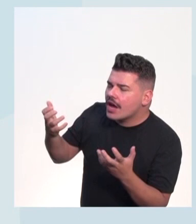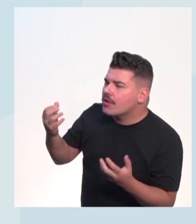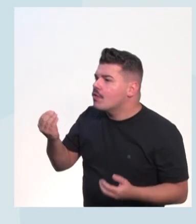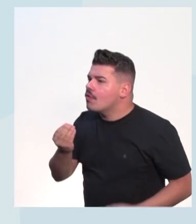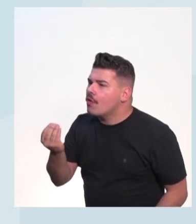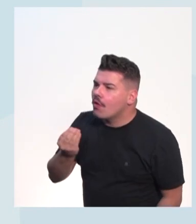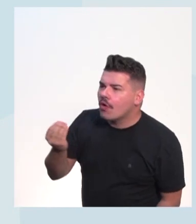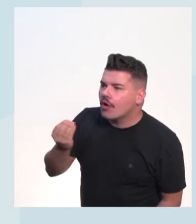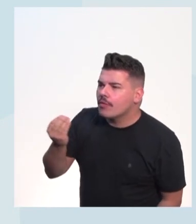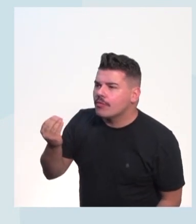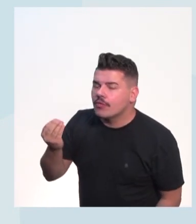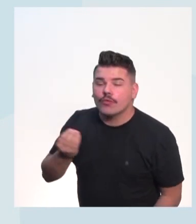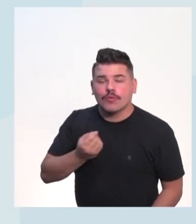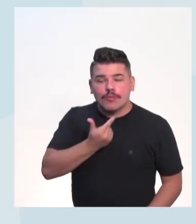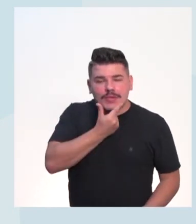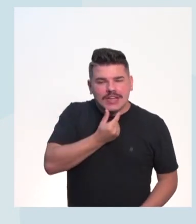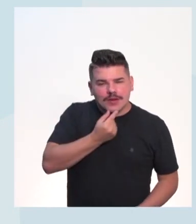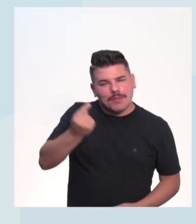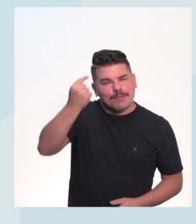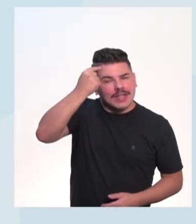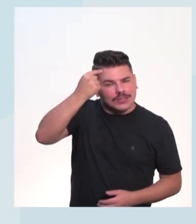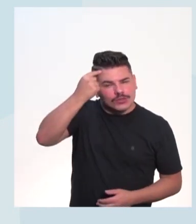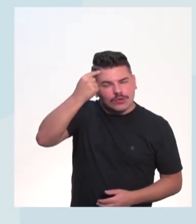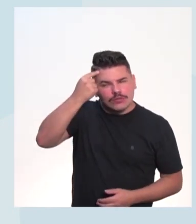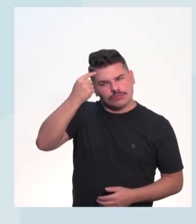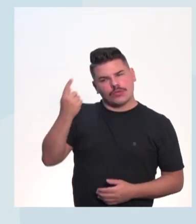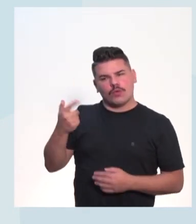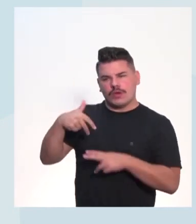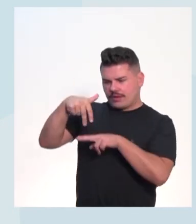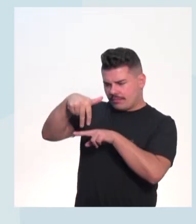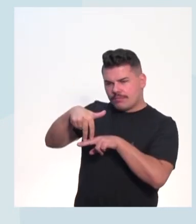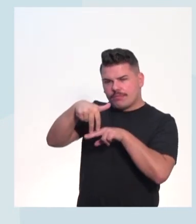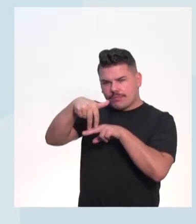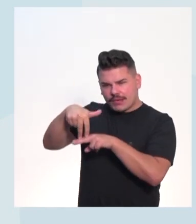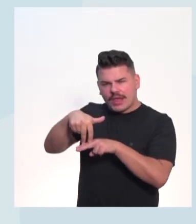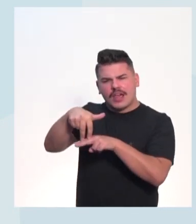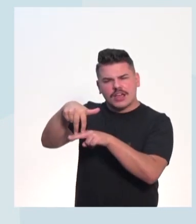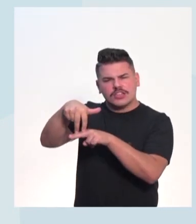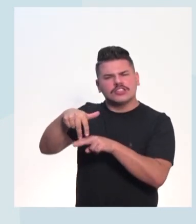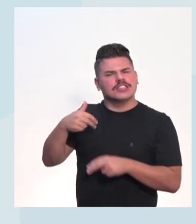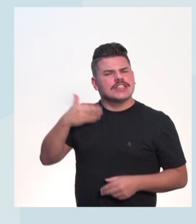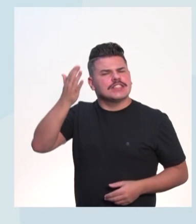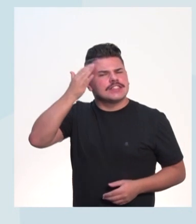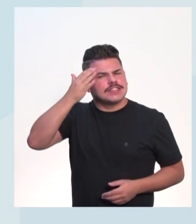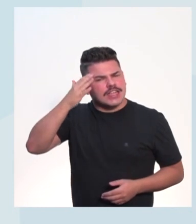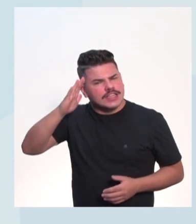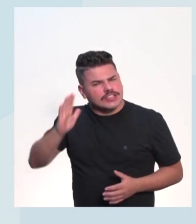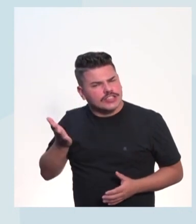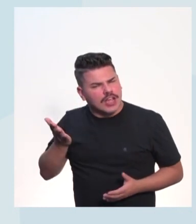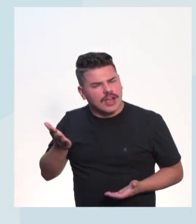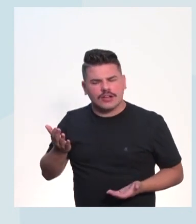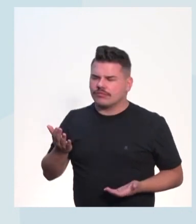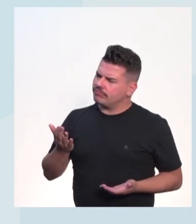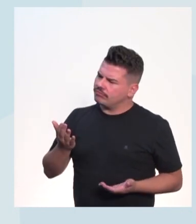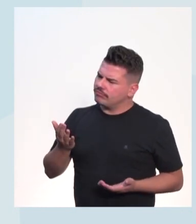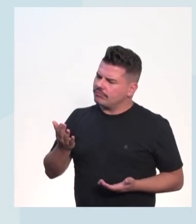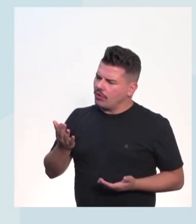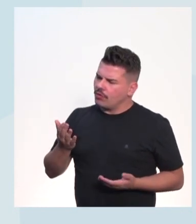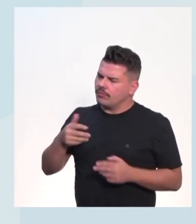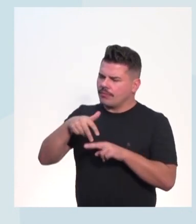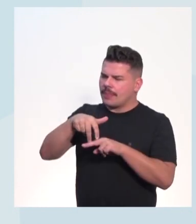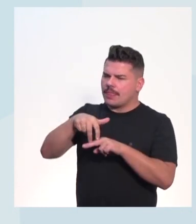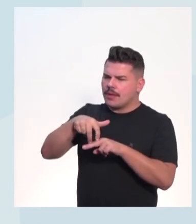ele pensou? Bom, a habilidade de ficar em cima de um skate e de me equilibrar, eu já tenho. A habilidade